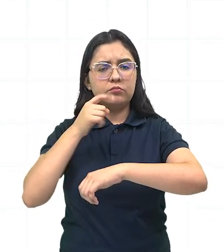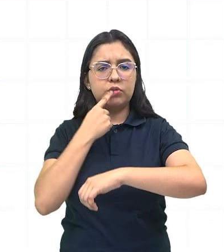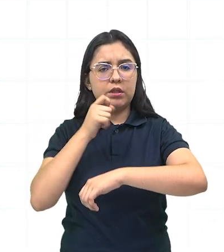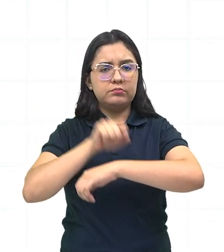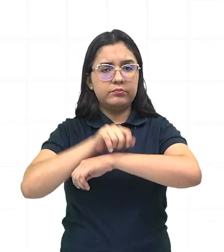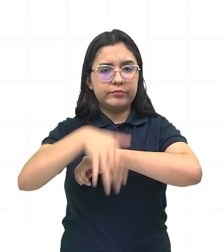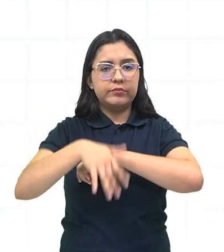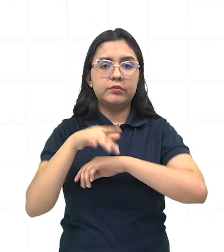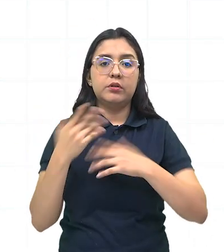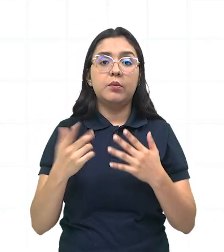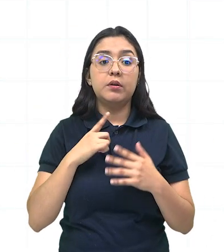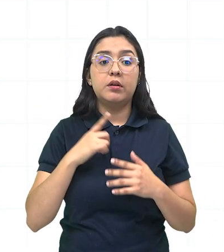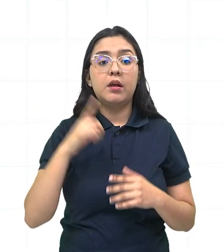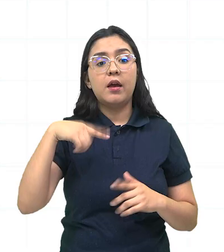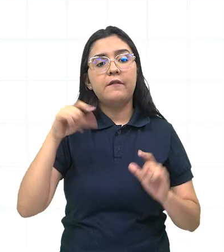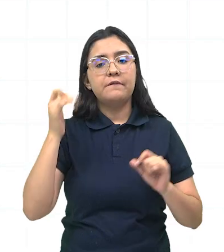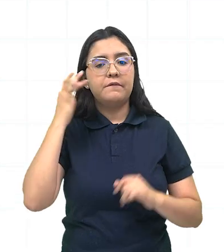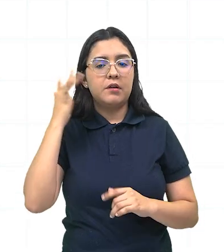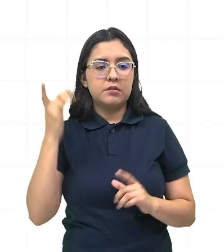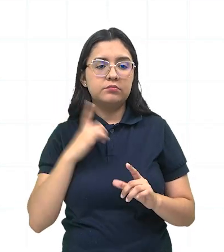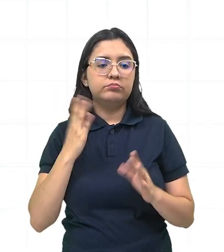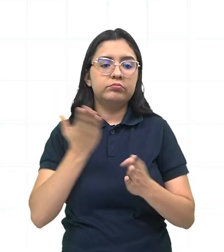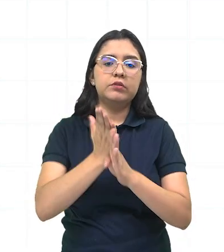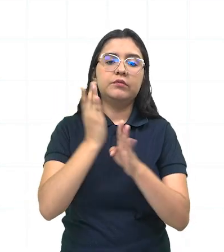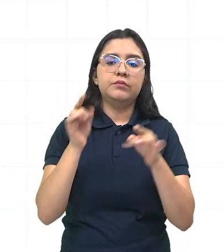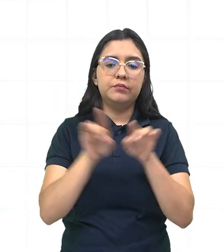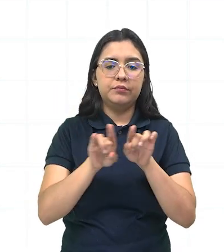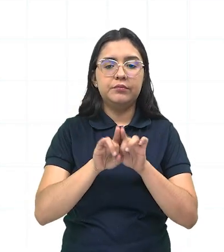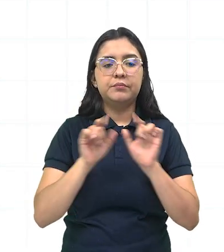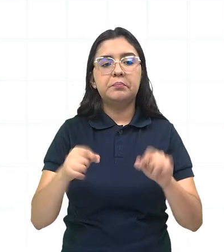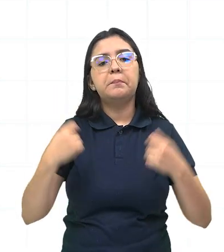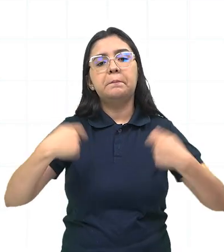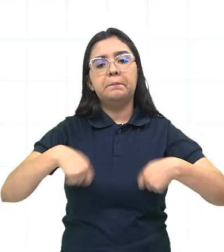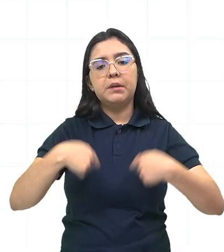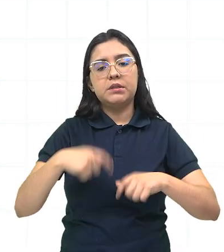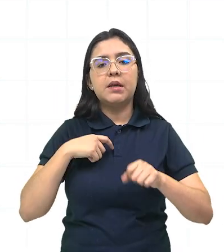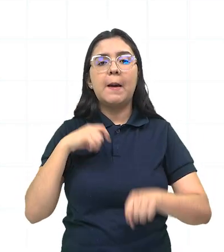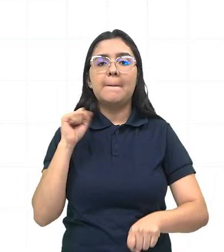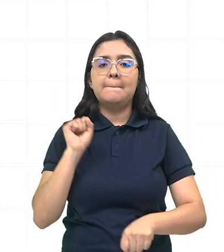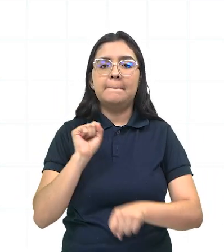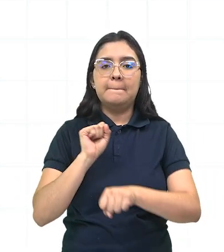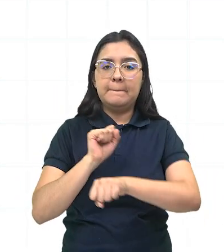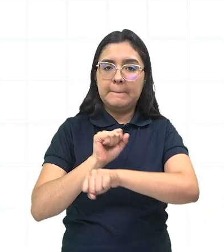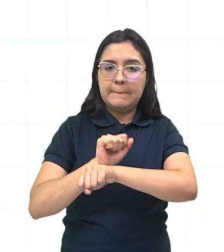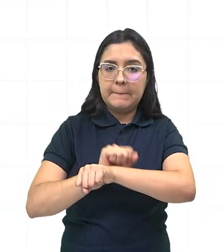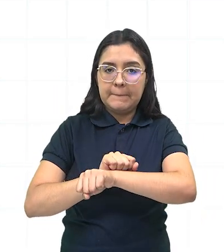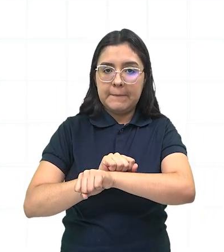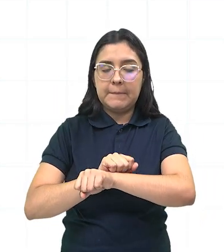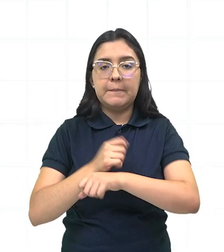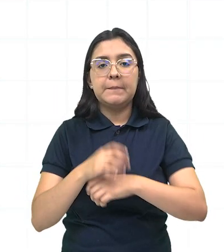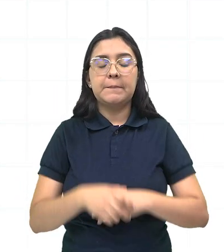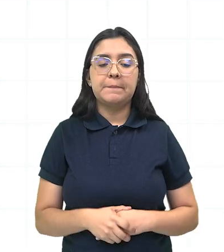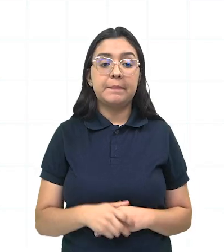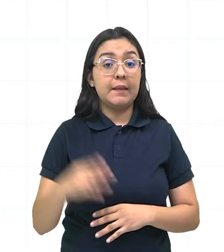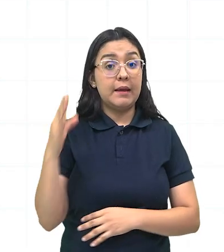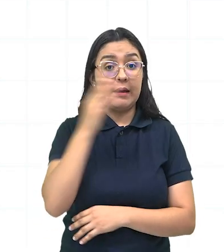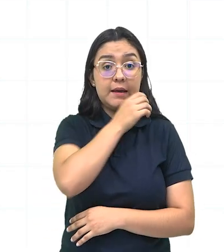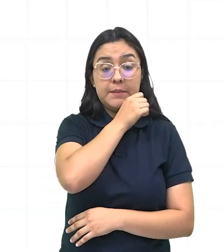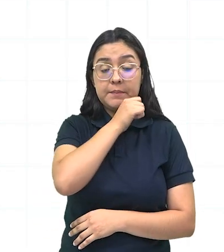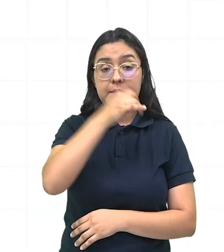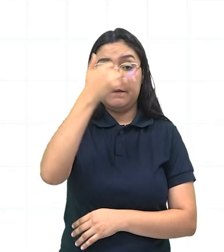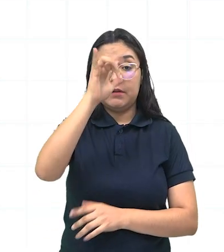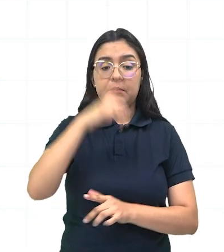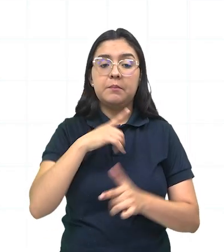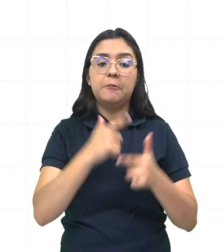As hemorragias externas são facilmente detectáveis e precisam ser estancadas o mais rápido possível para